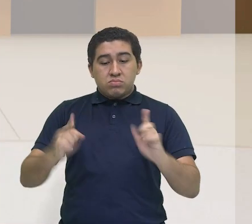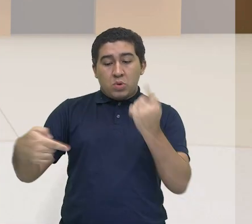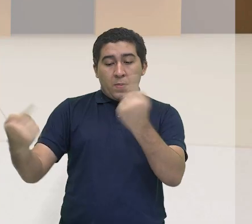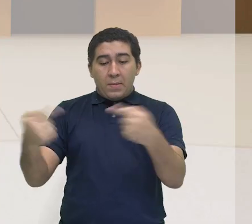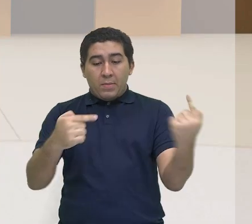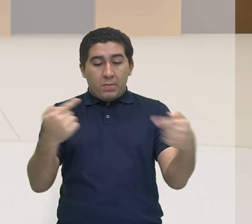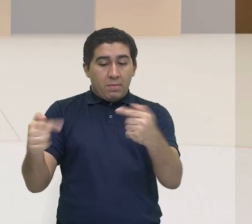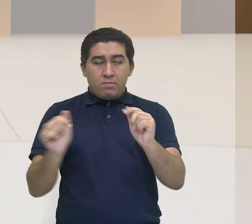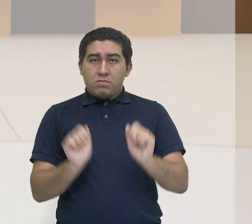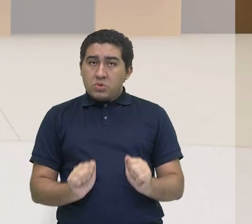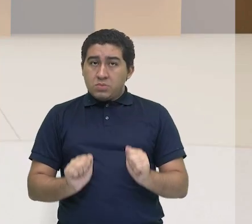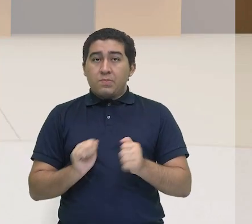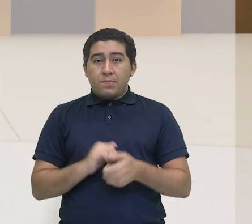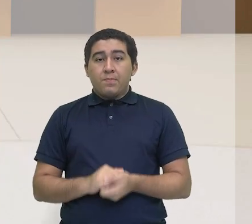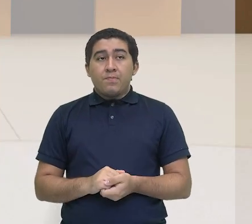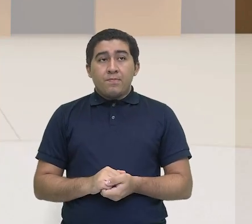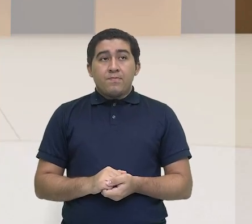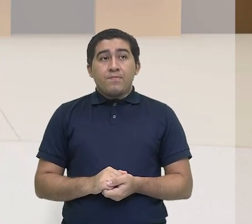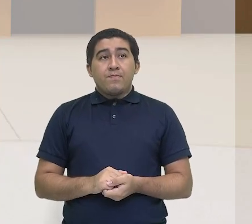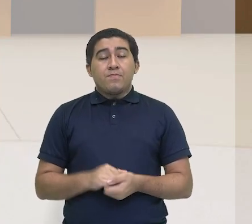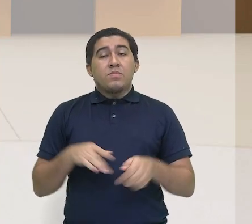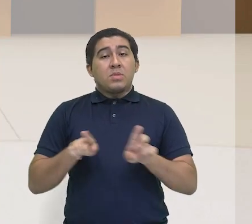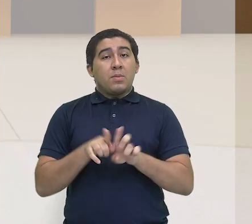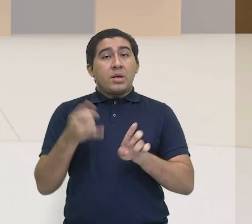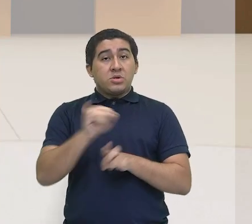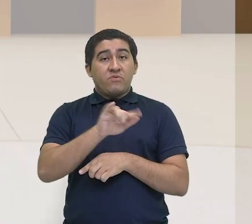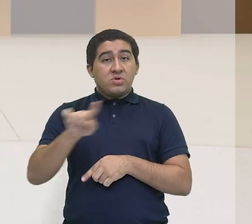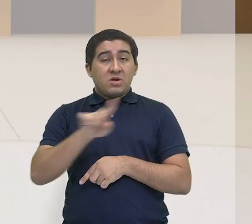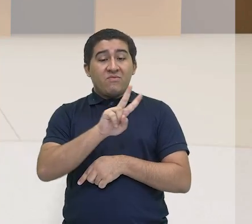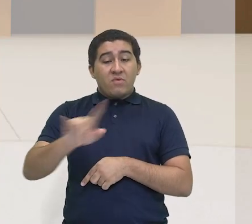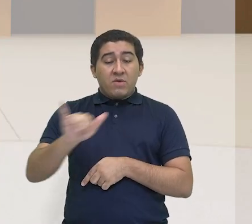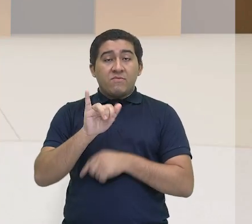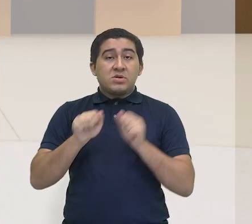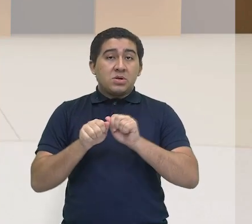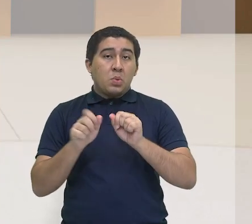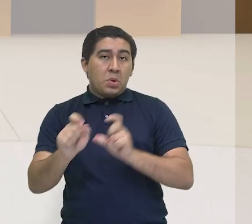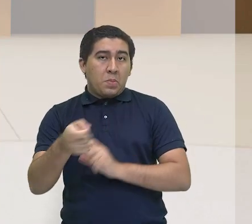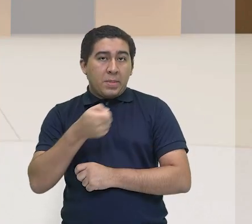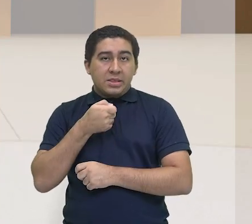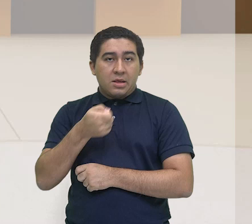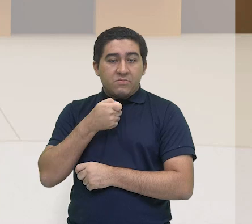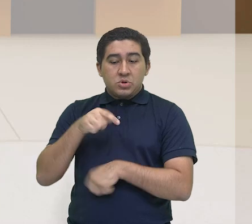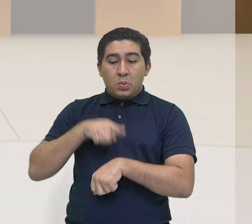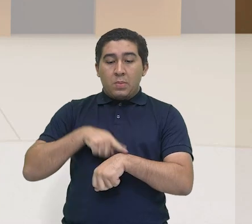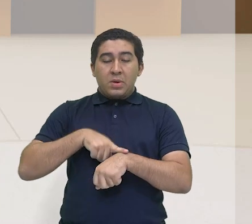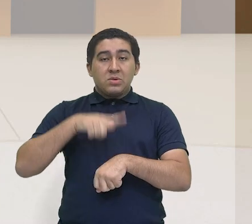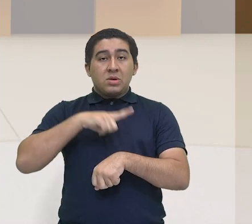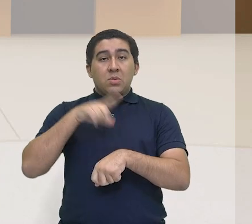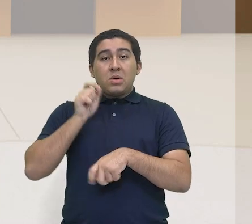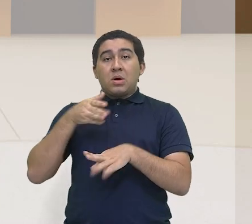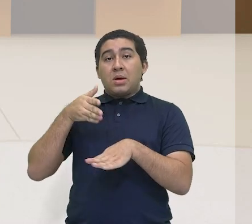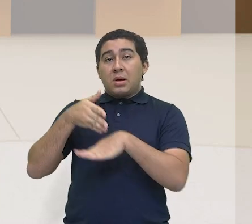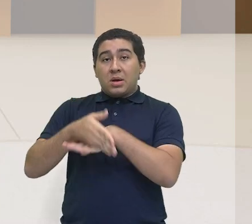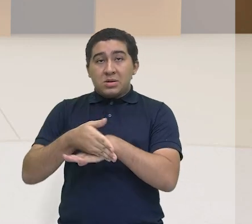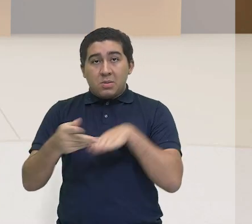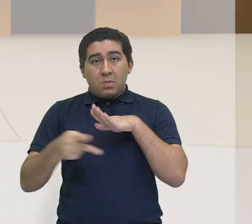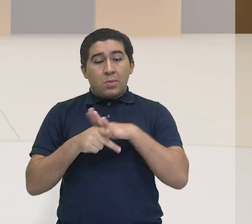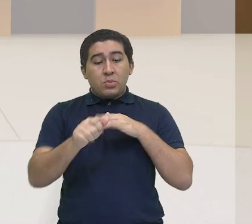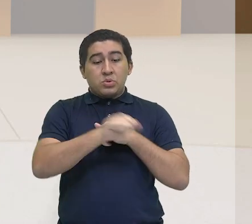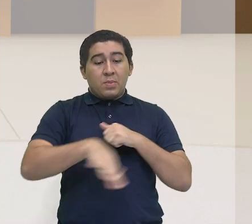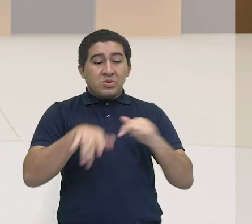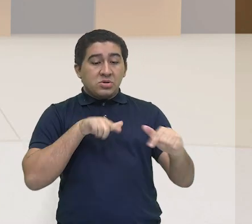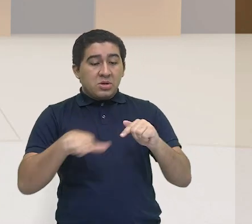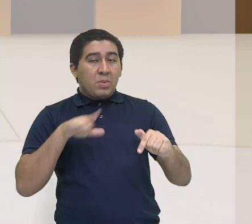como um diálogo. Então, inclusive, quando você faz uma entrevista, no momento em que vai adentrar no mundo do